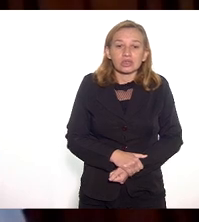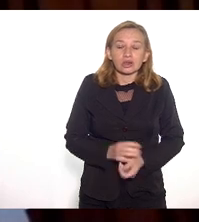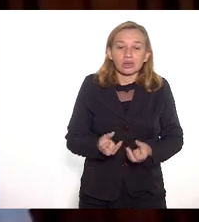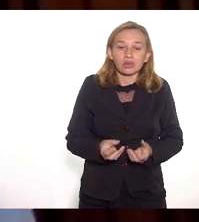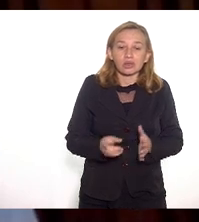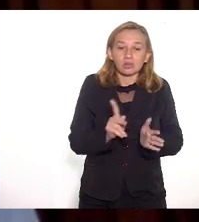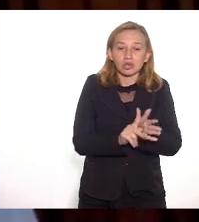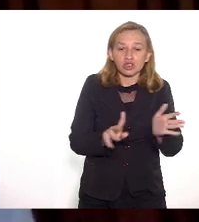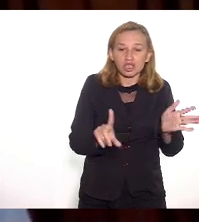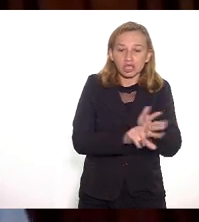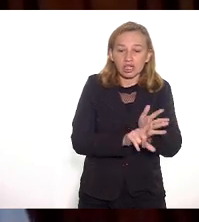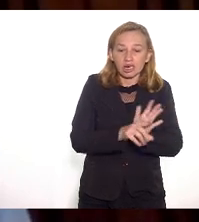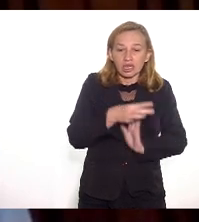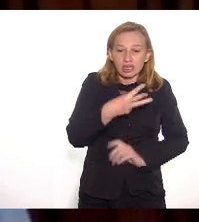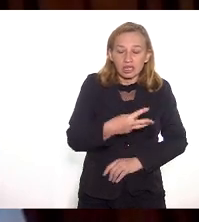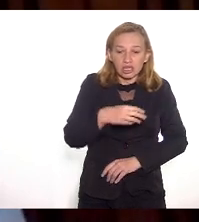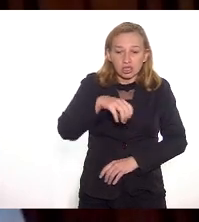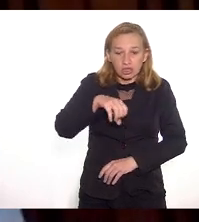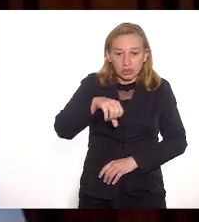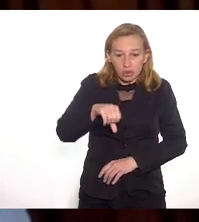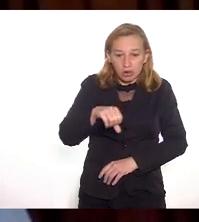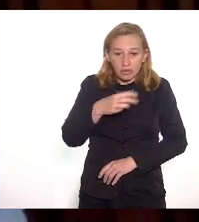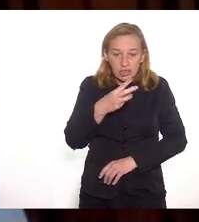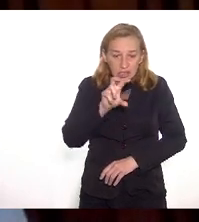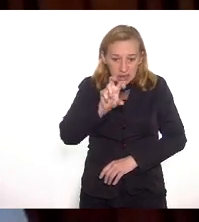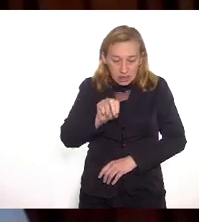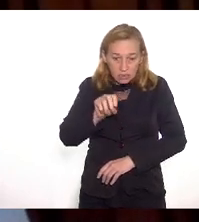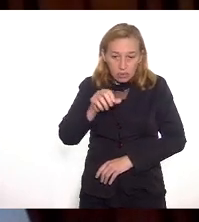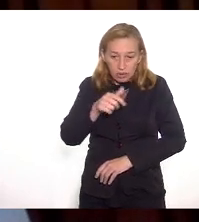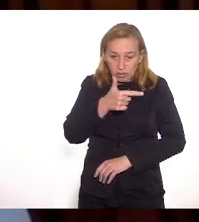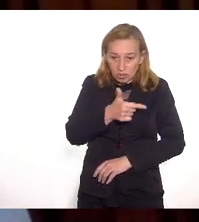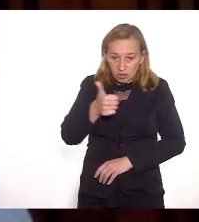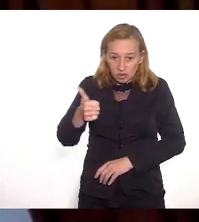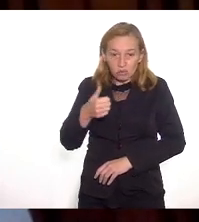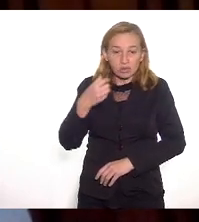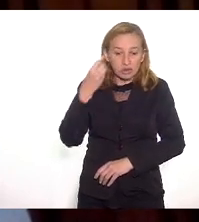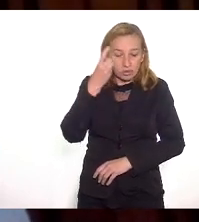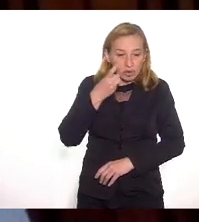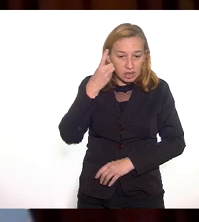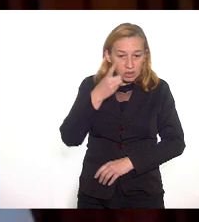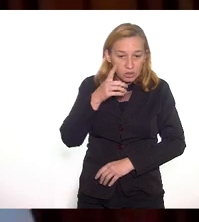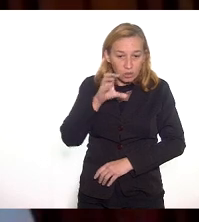Projeto de lei 3950 de 21, autoria do deputado André Correia.